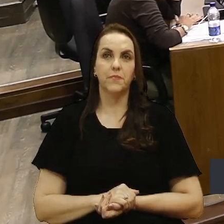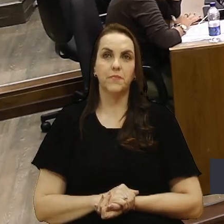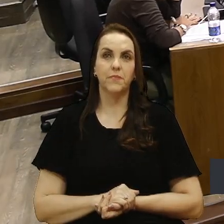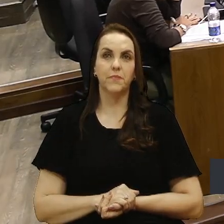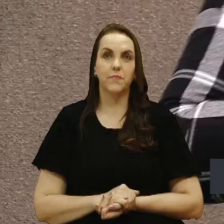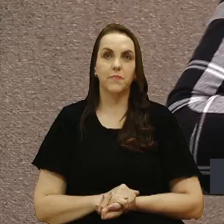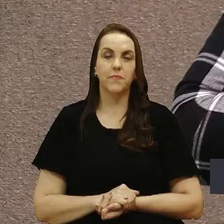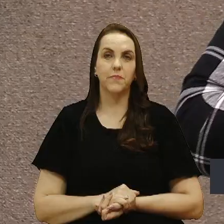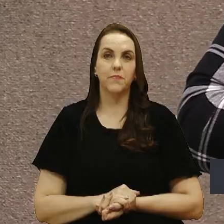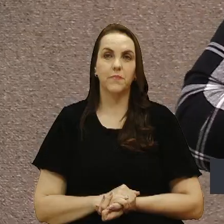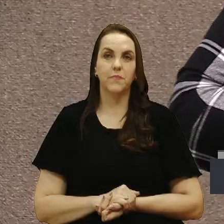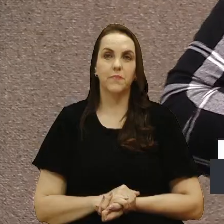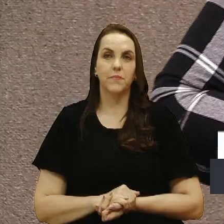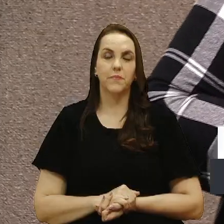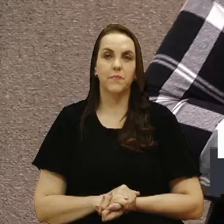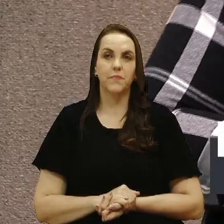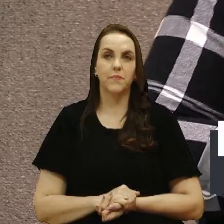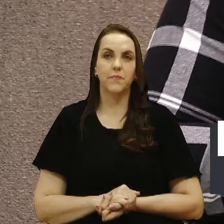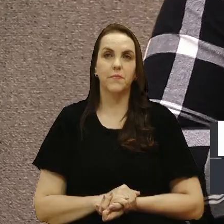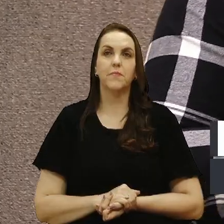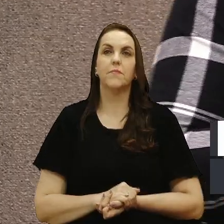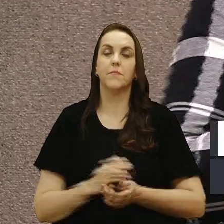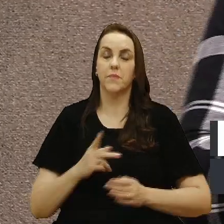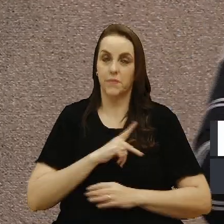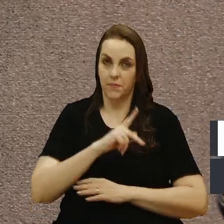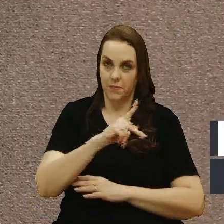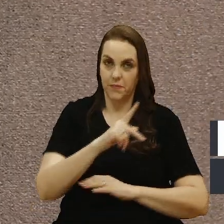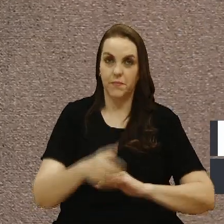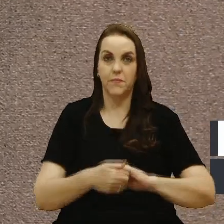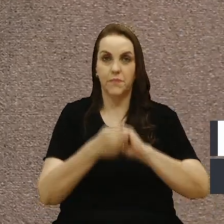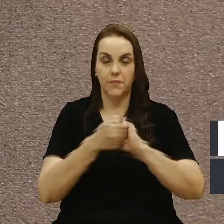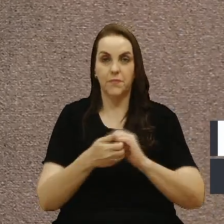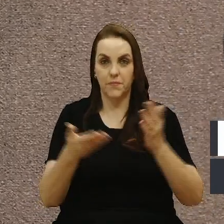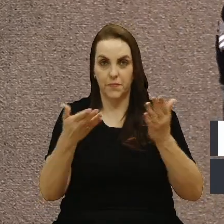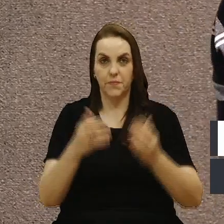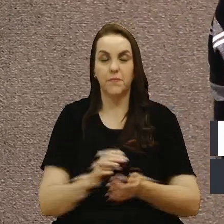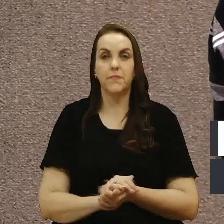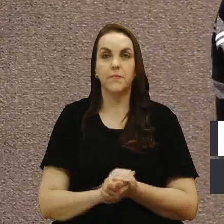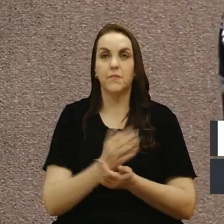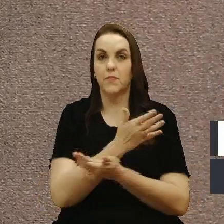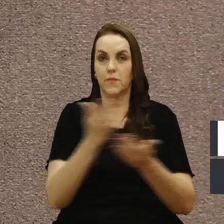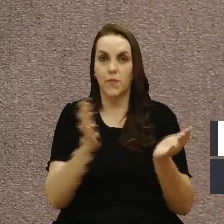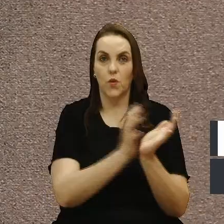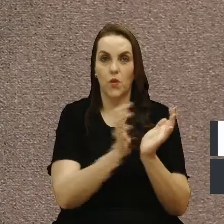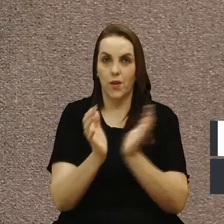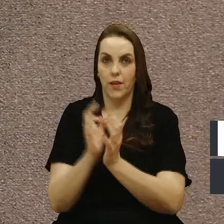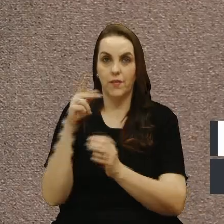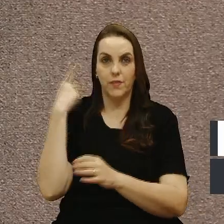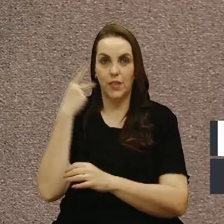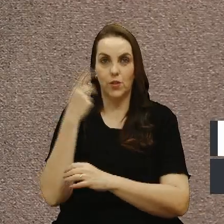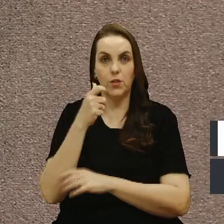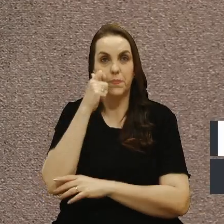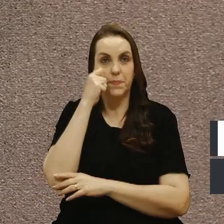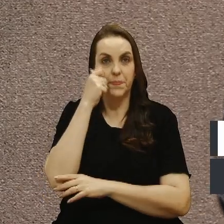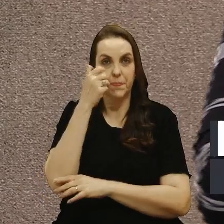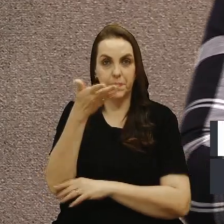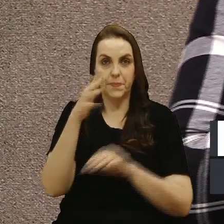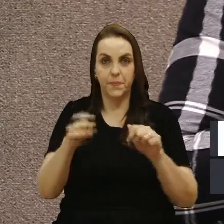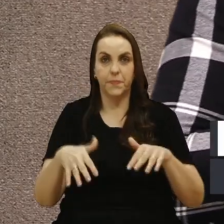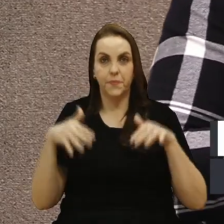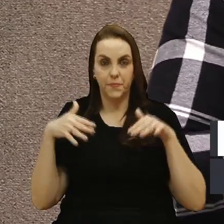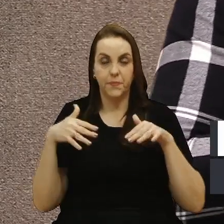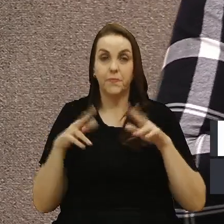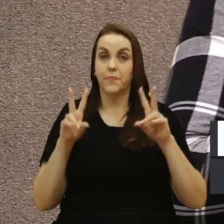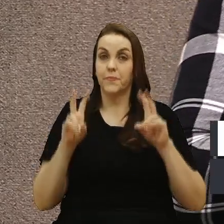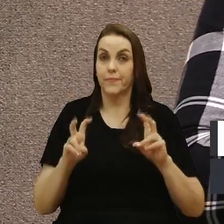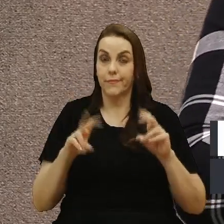Líder do governo. Presidente, minha saudação novamente ao senhor, aos colegas vereadores, a quem ainda se faz presente aqui no plenário, especialmente para nós tratarmos de um